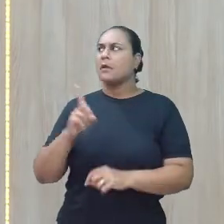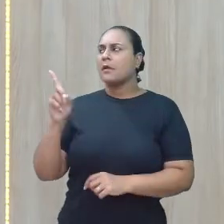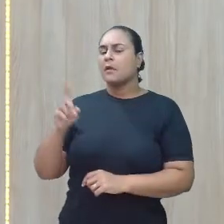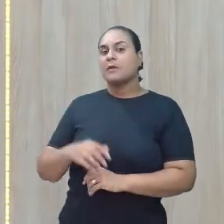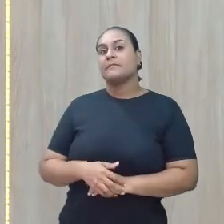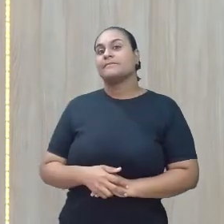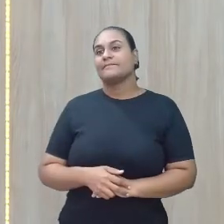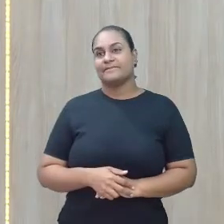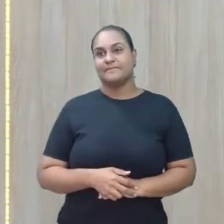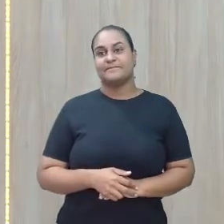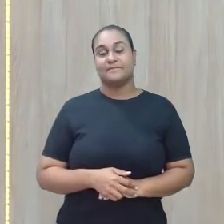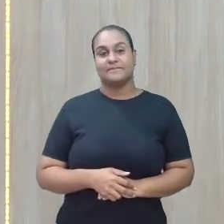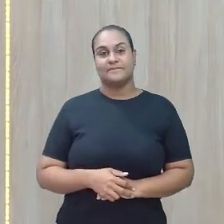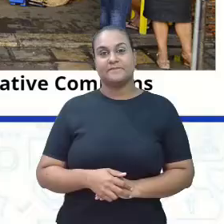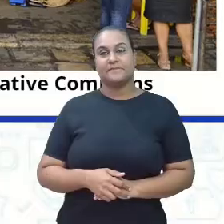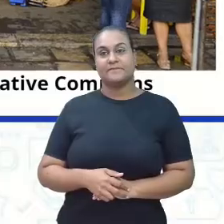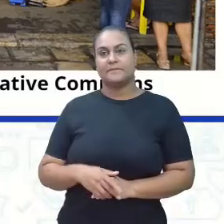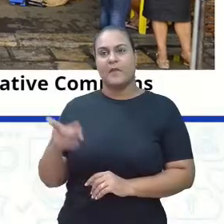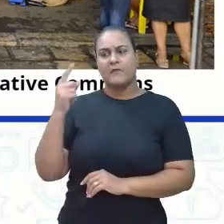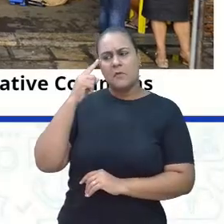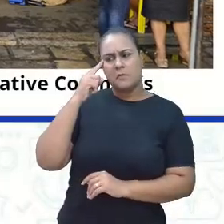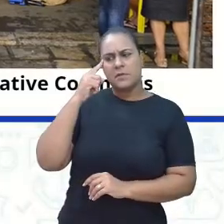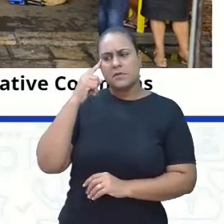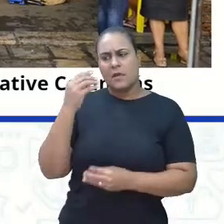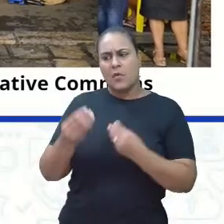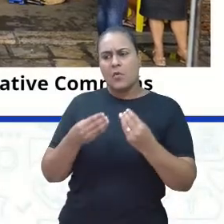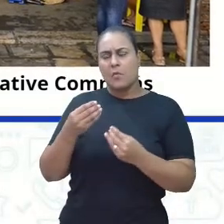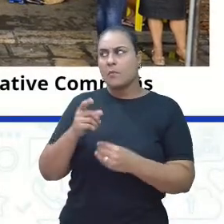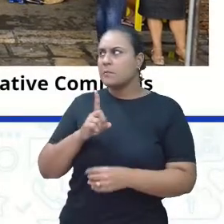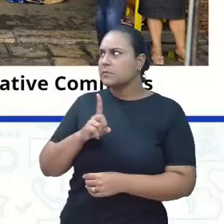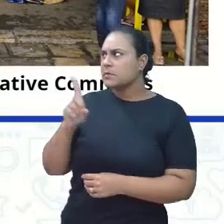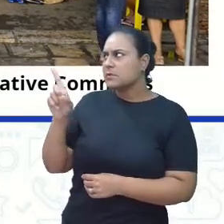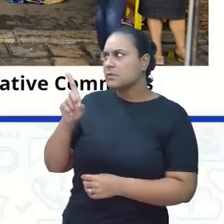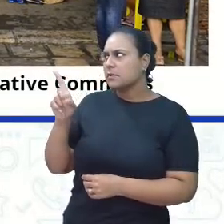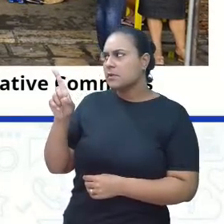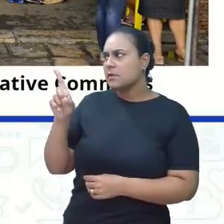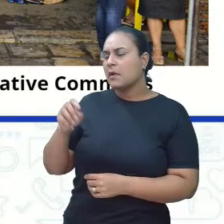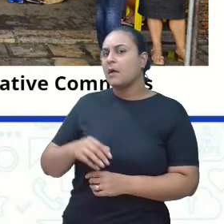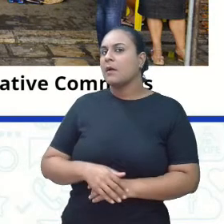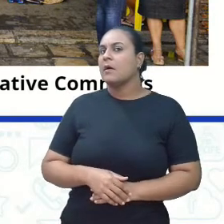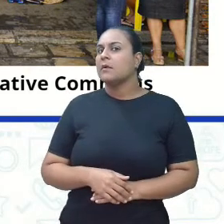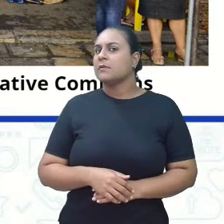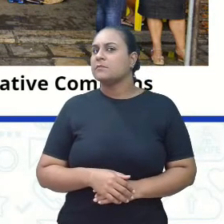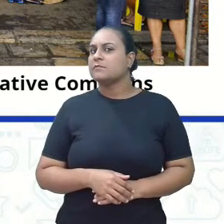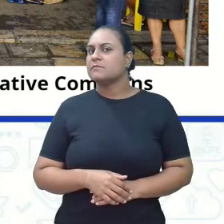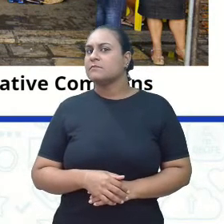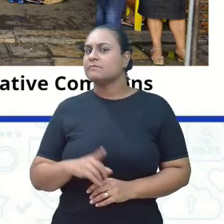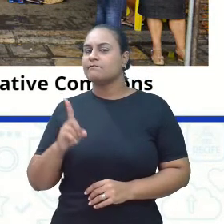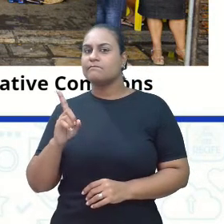é o seguinte, que ele foi pensado inicialmente para ser um mercado, né, de